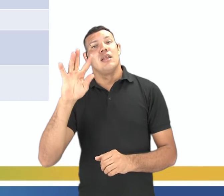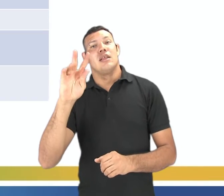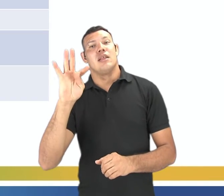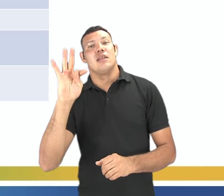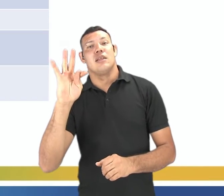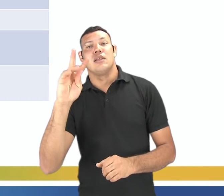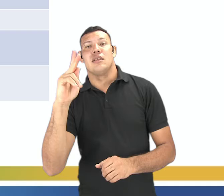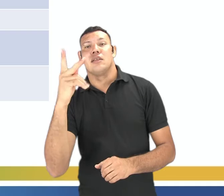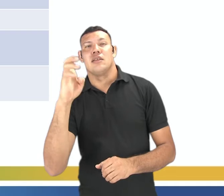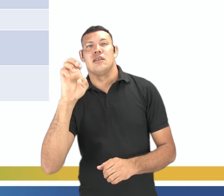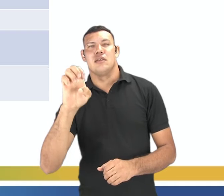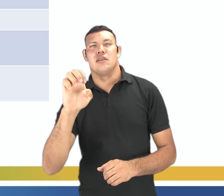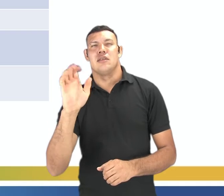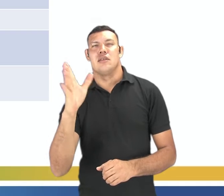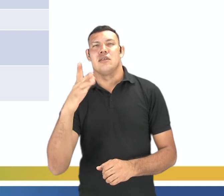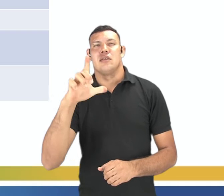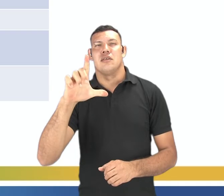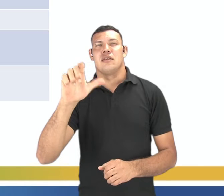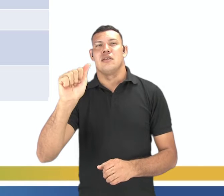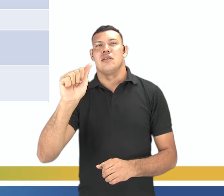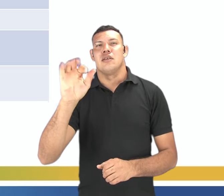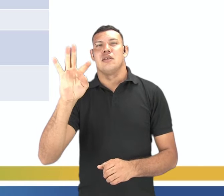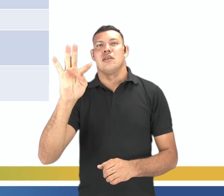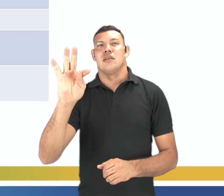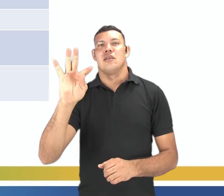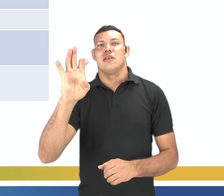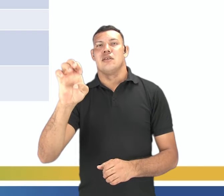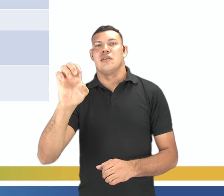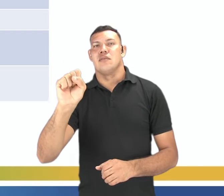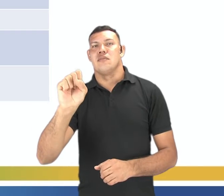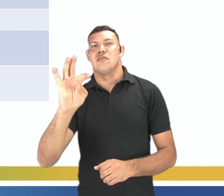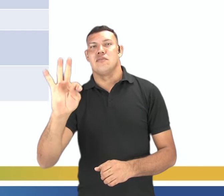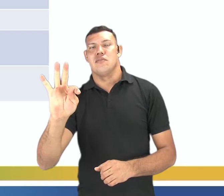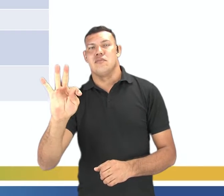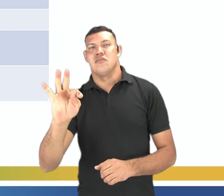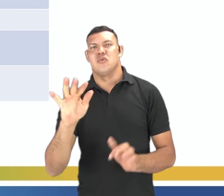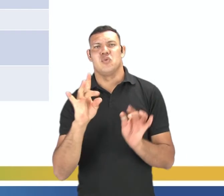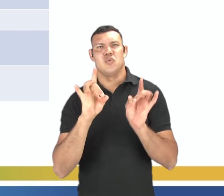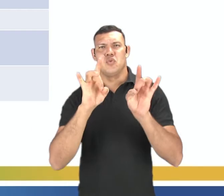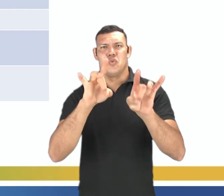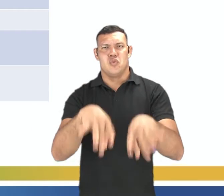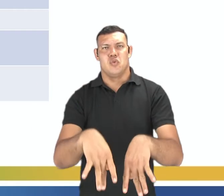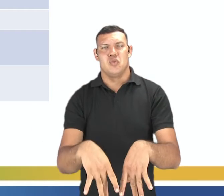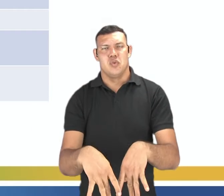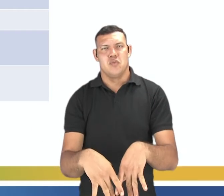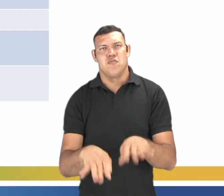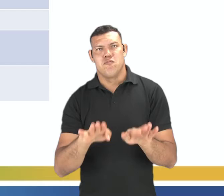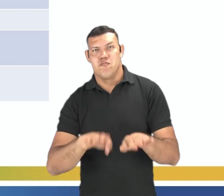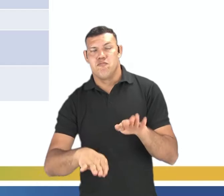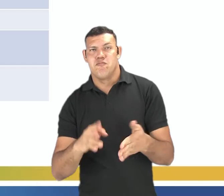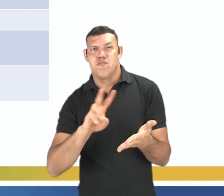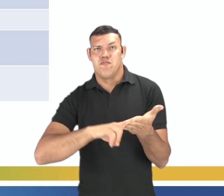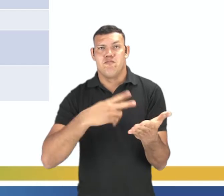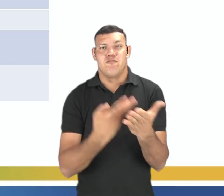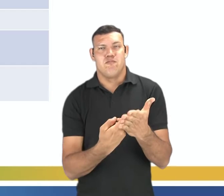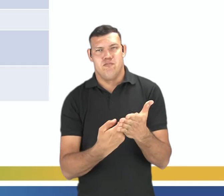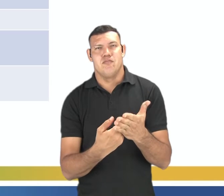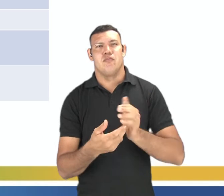bem? Fica um pouquinho estranha a tradução, pode ser também o último, dependendo, ok?